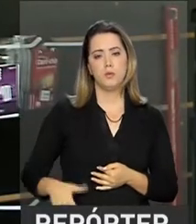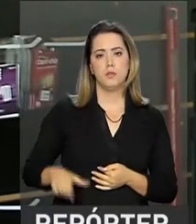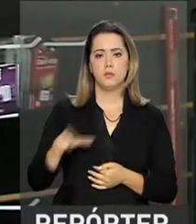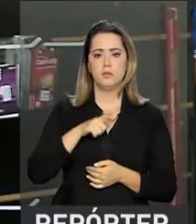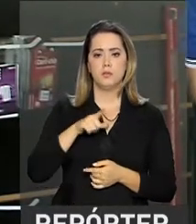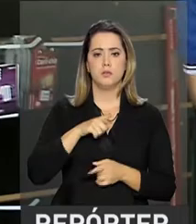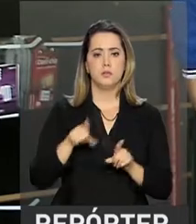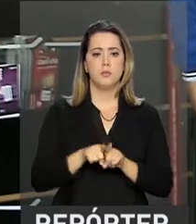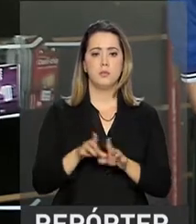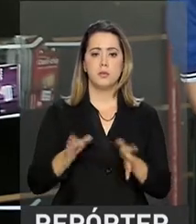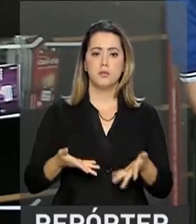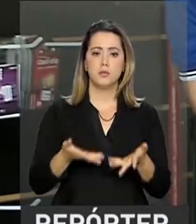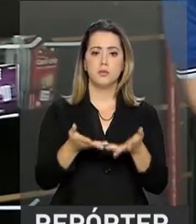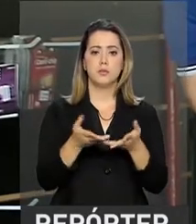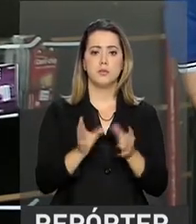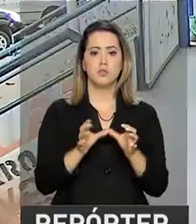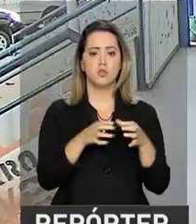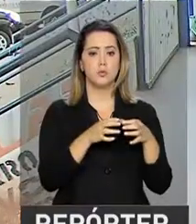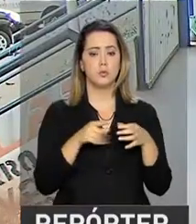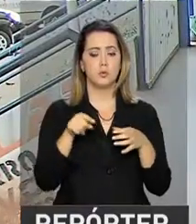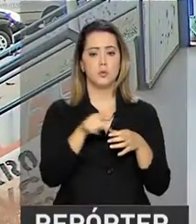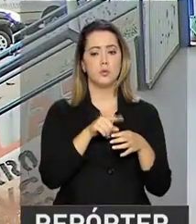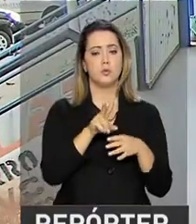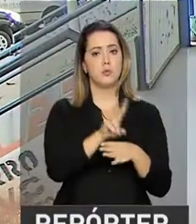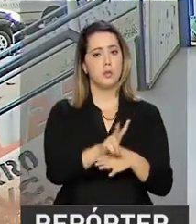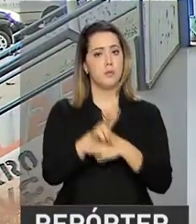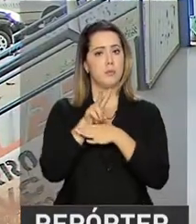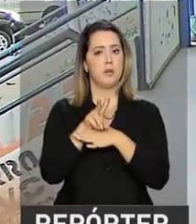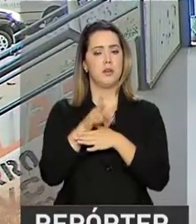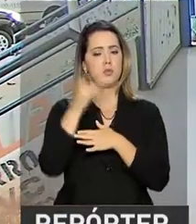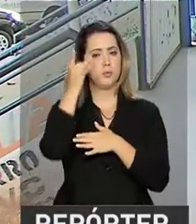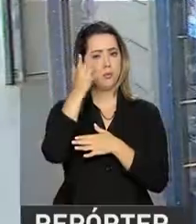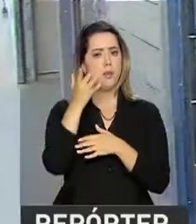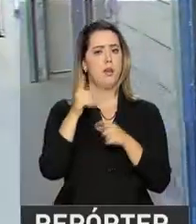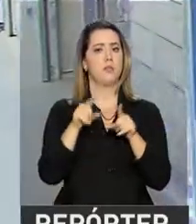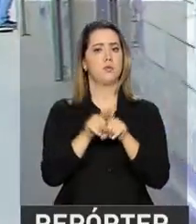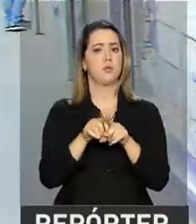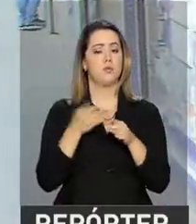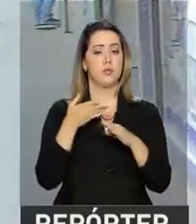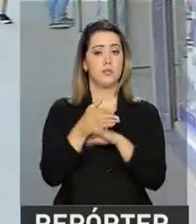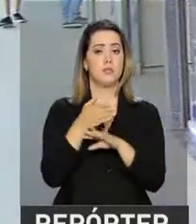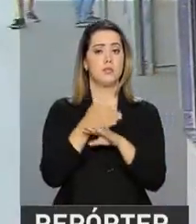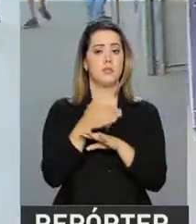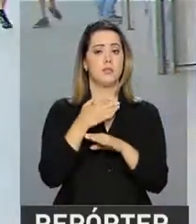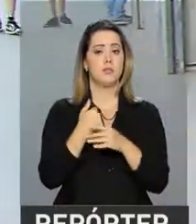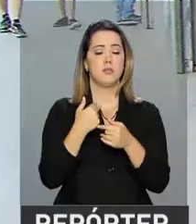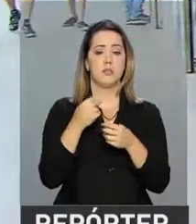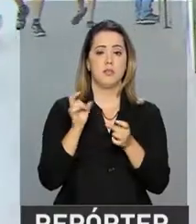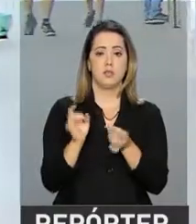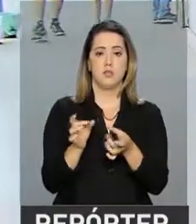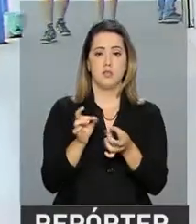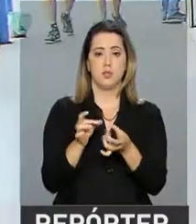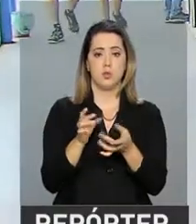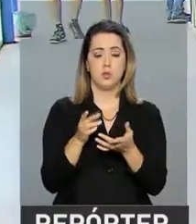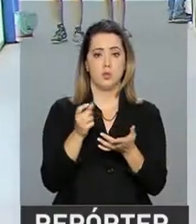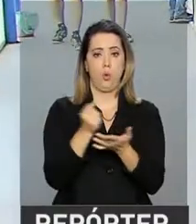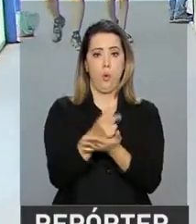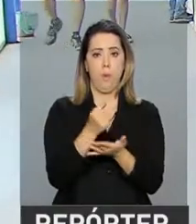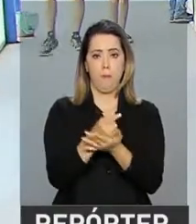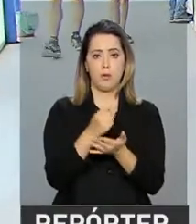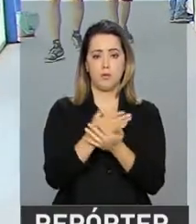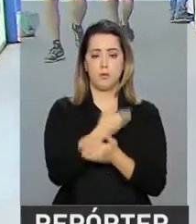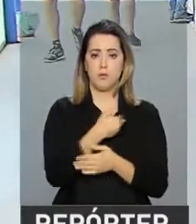também sentimos a maioria com créditos facilitados acesso ao mercado de compras públicas e